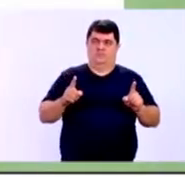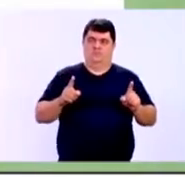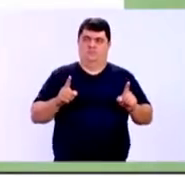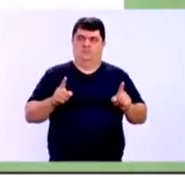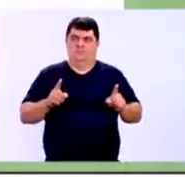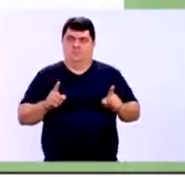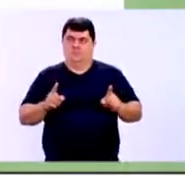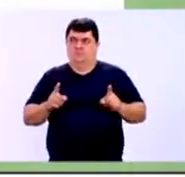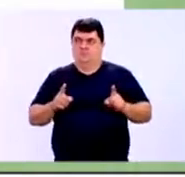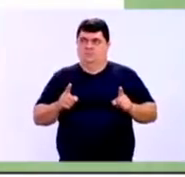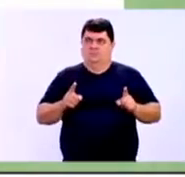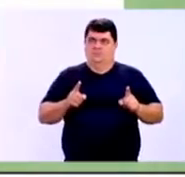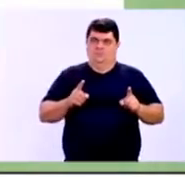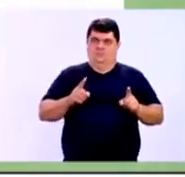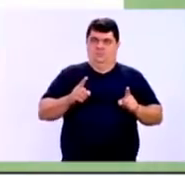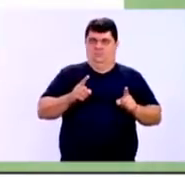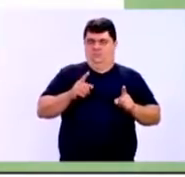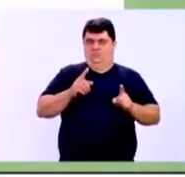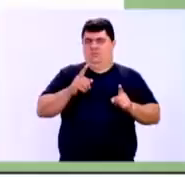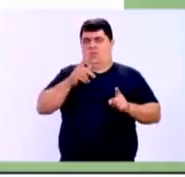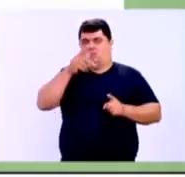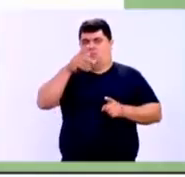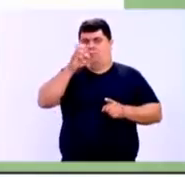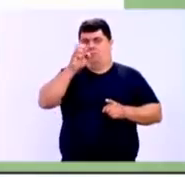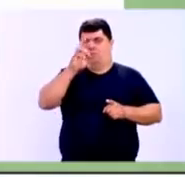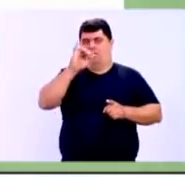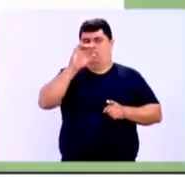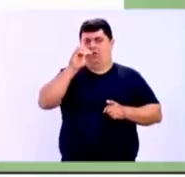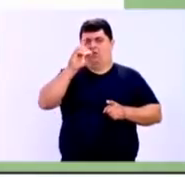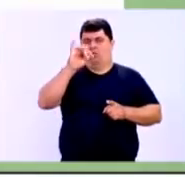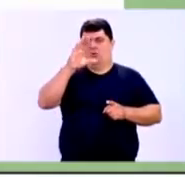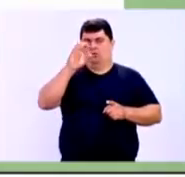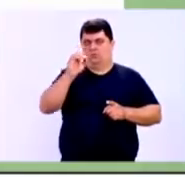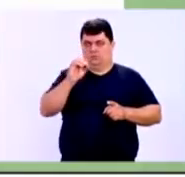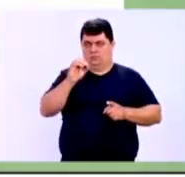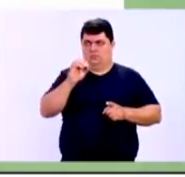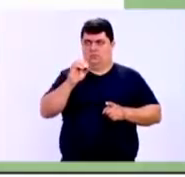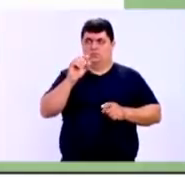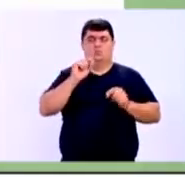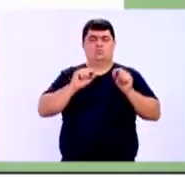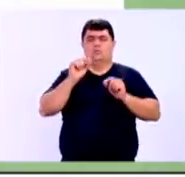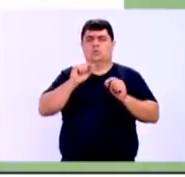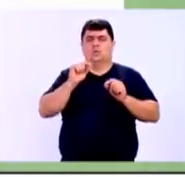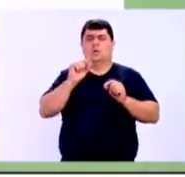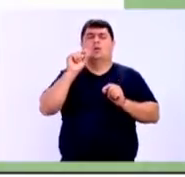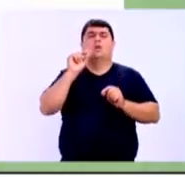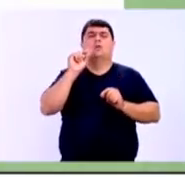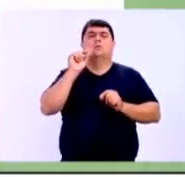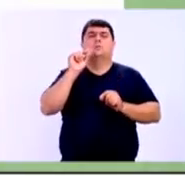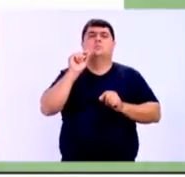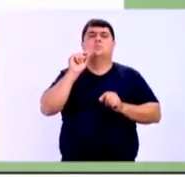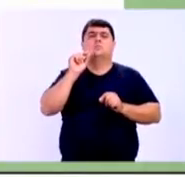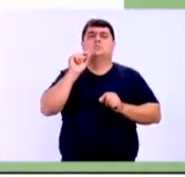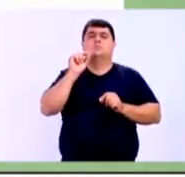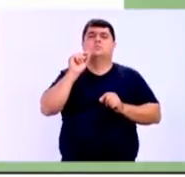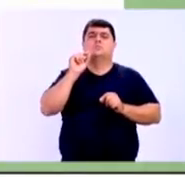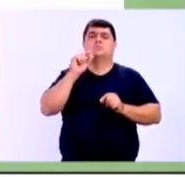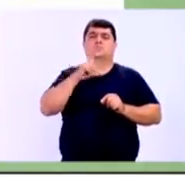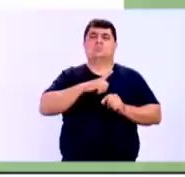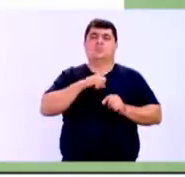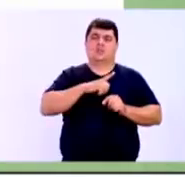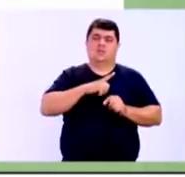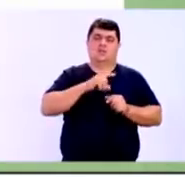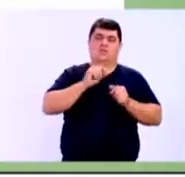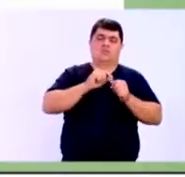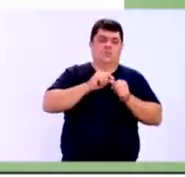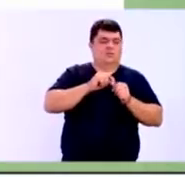que são o inventário periódico. O que é o inventário periódico, aluno? Isso aí, o